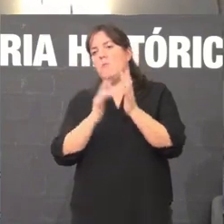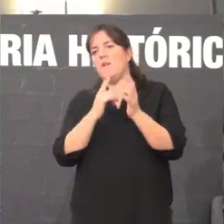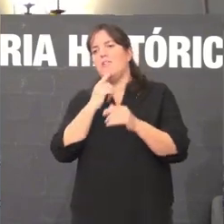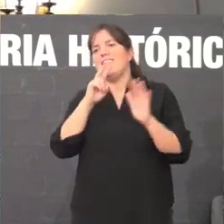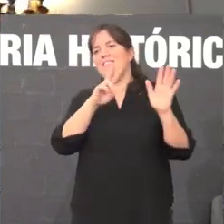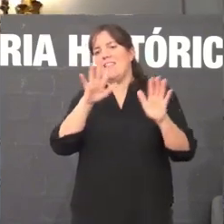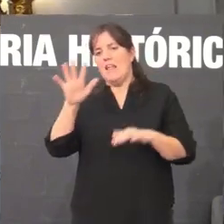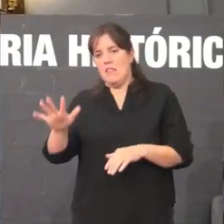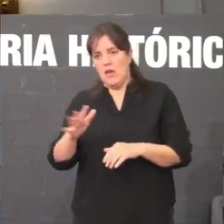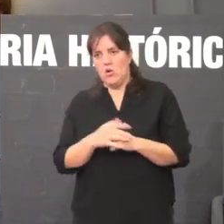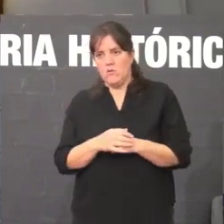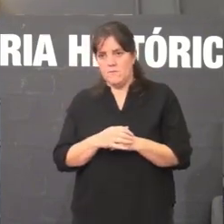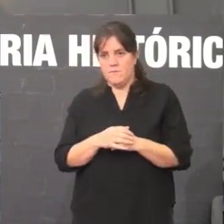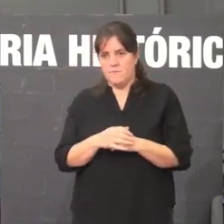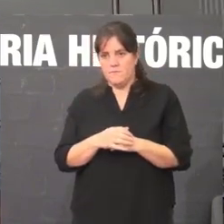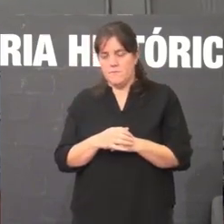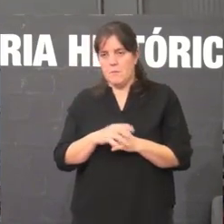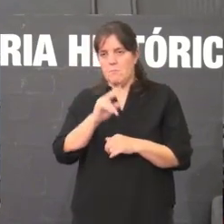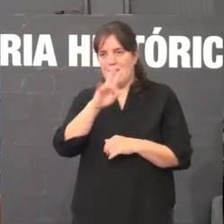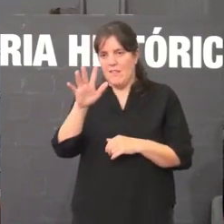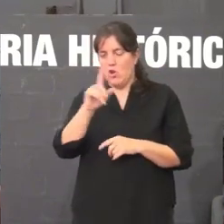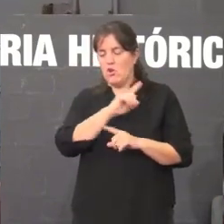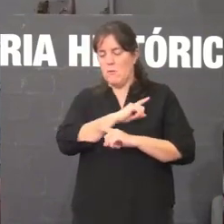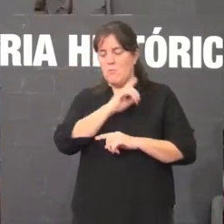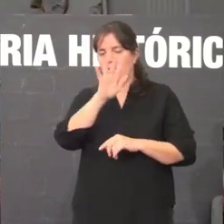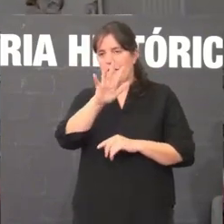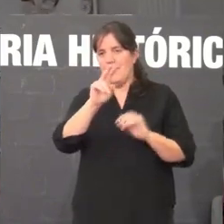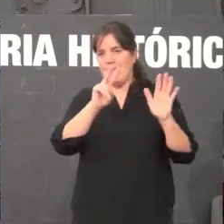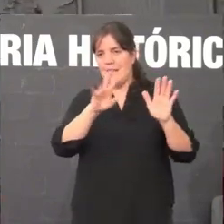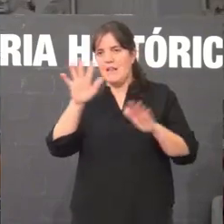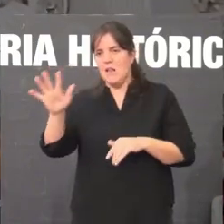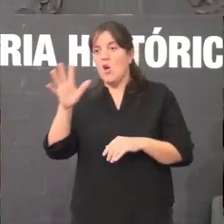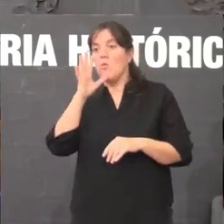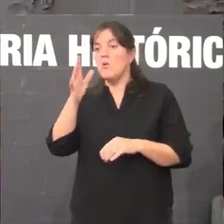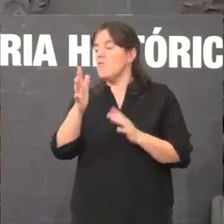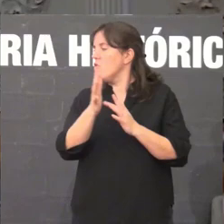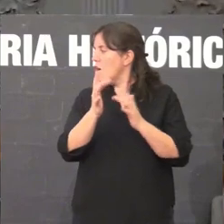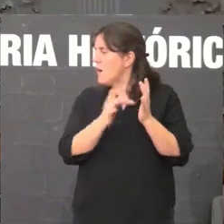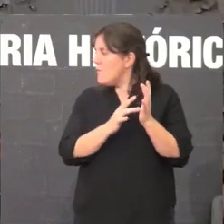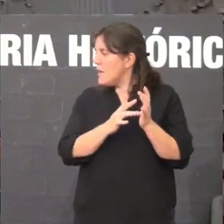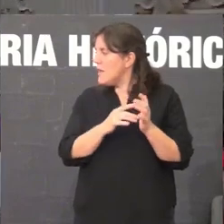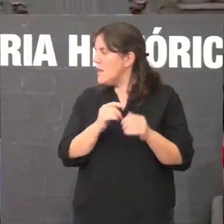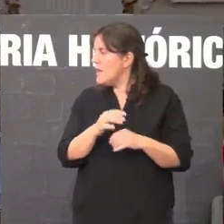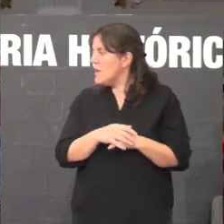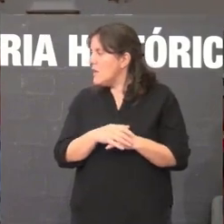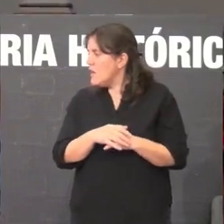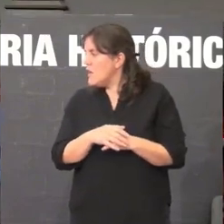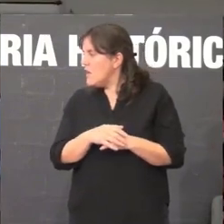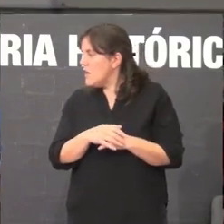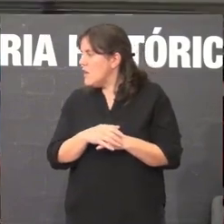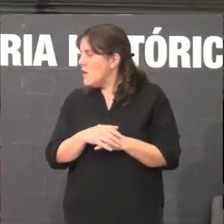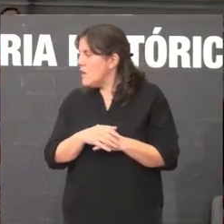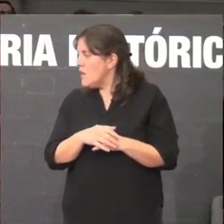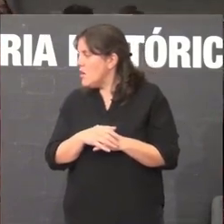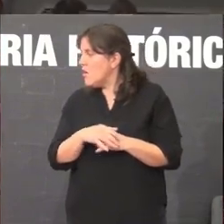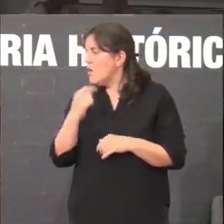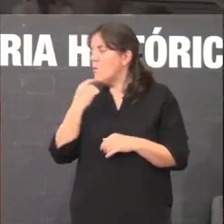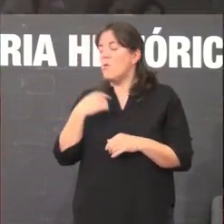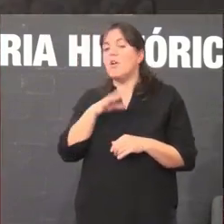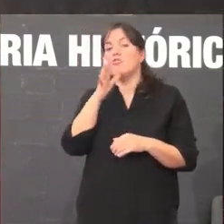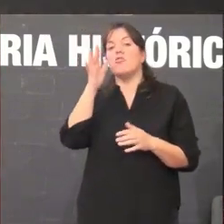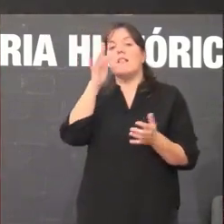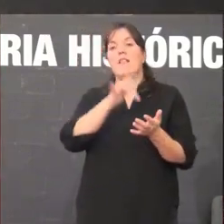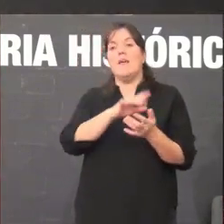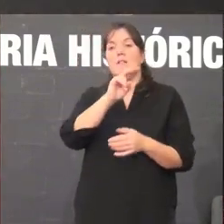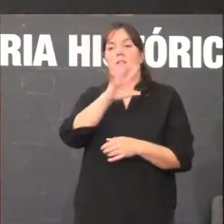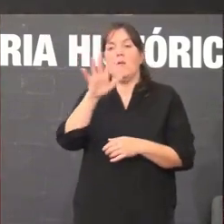1975. É por isso que, em abril de 1999, quando se comemorou o 25º aniversário de 25 de